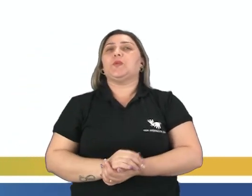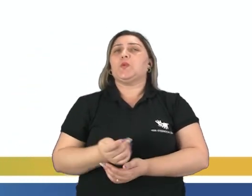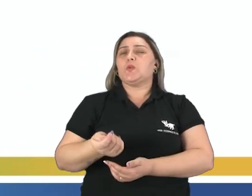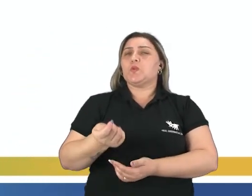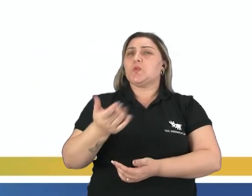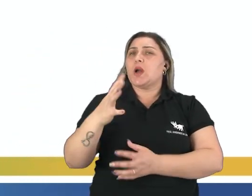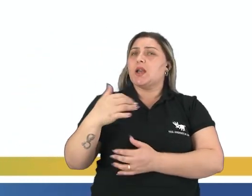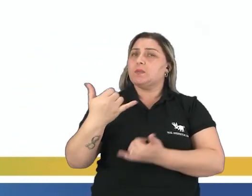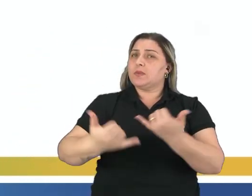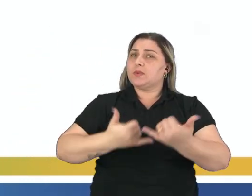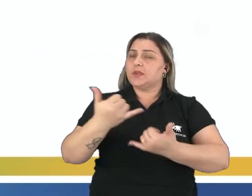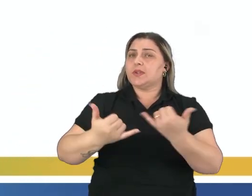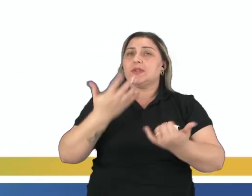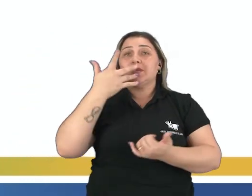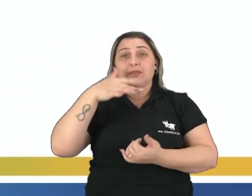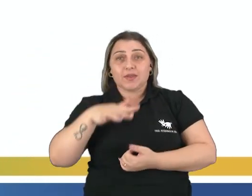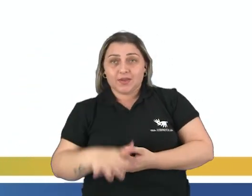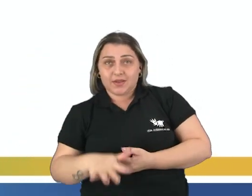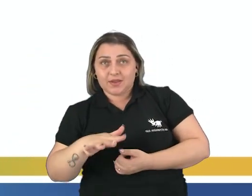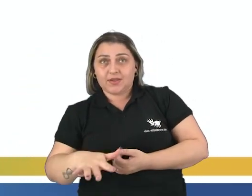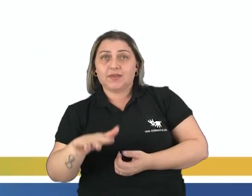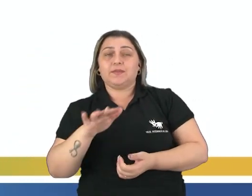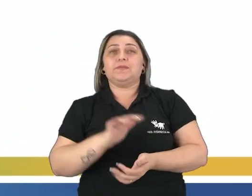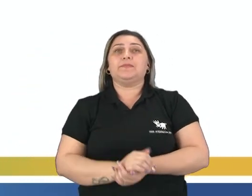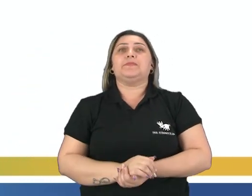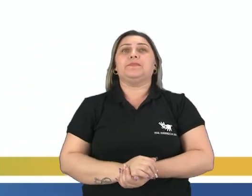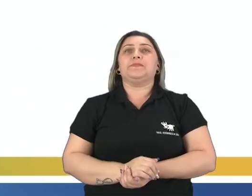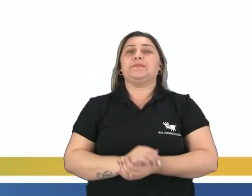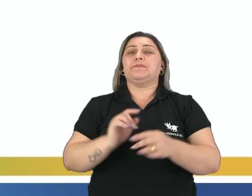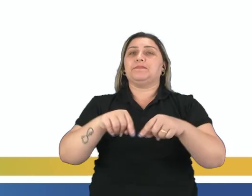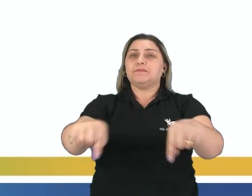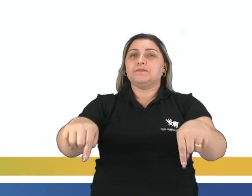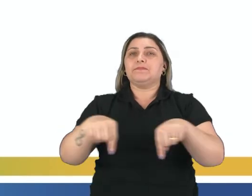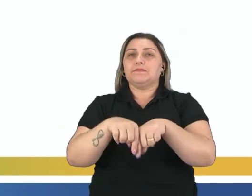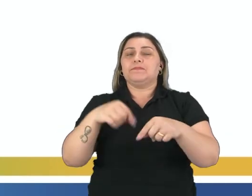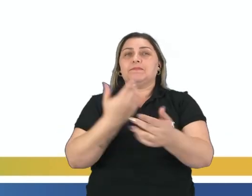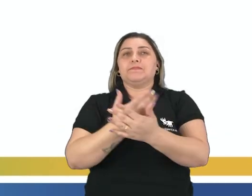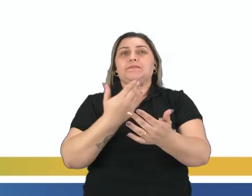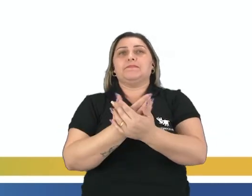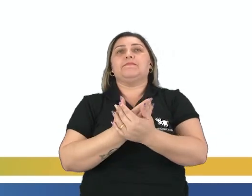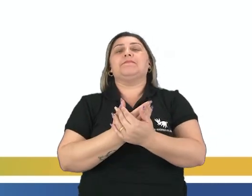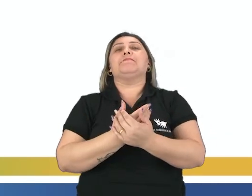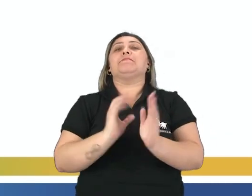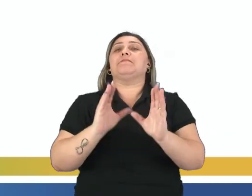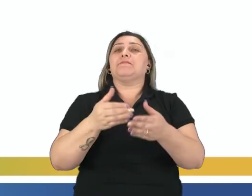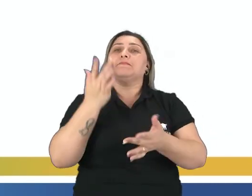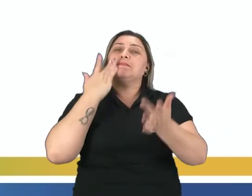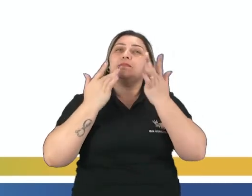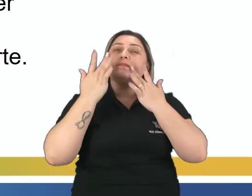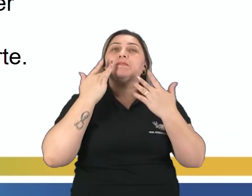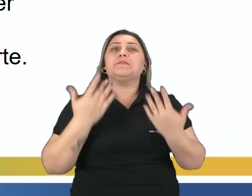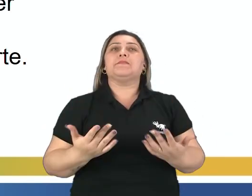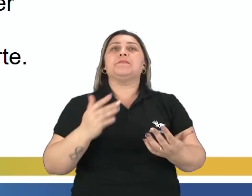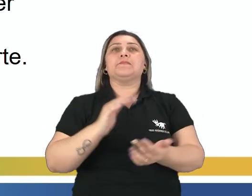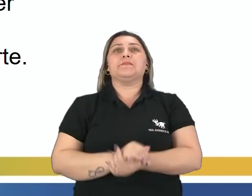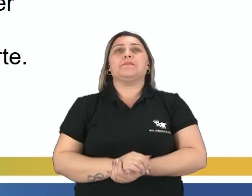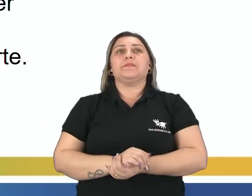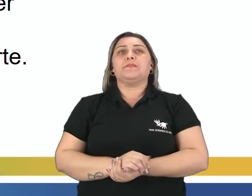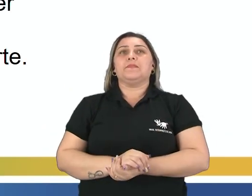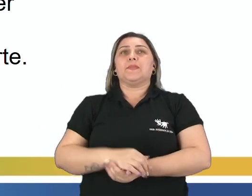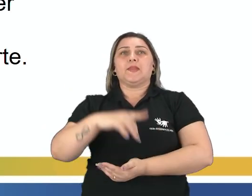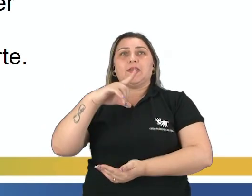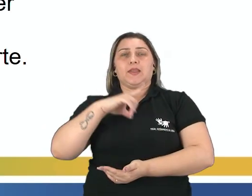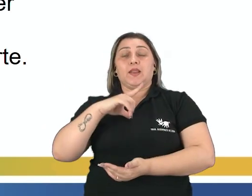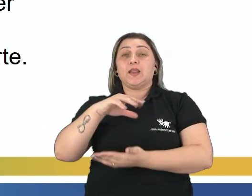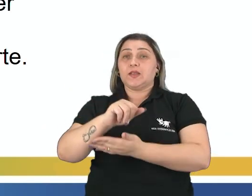uma brincadeira, né, que se faz, né, na sala de aula, que se faz nas companhias teatrais. E aí, gente, eu